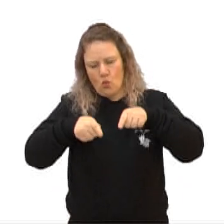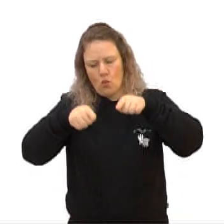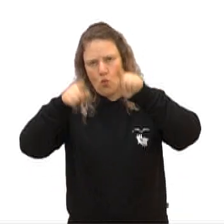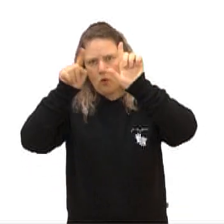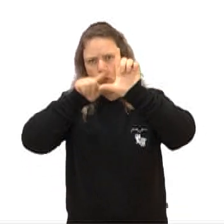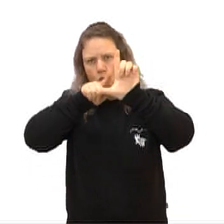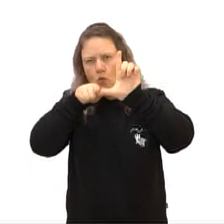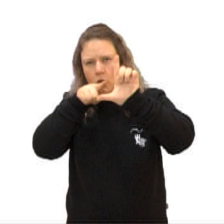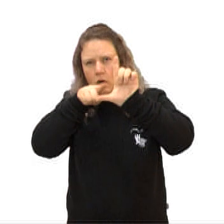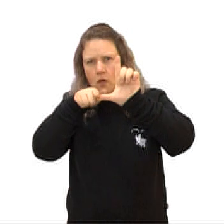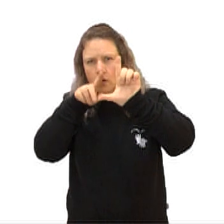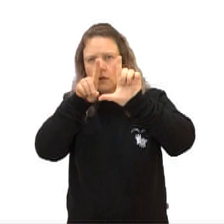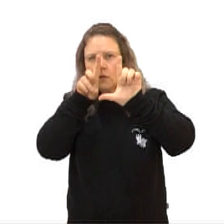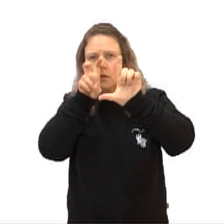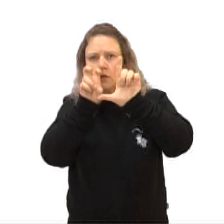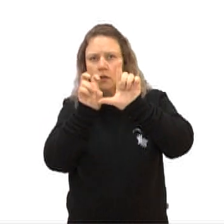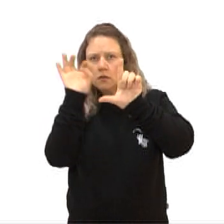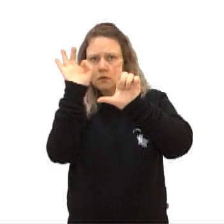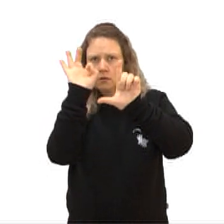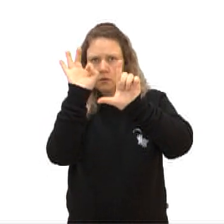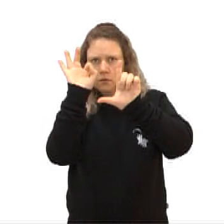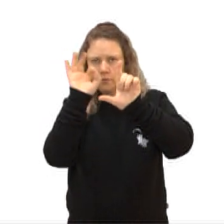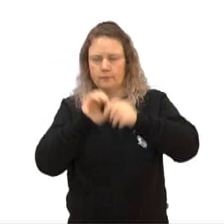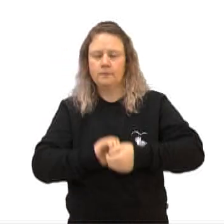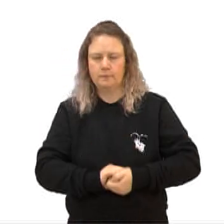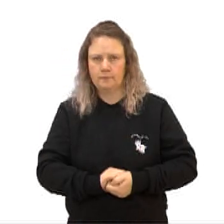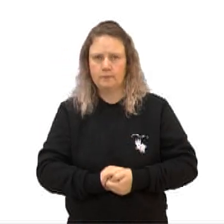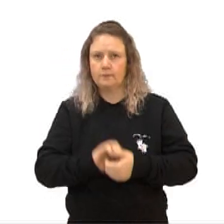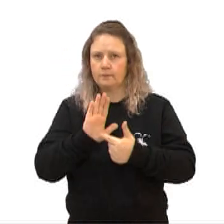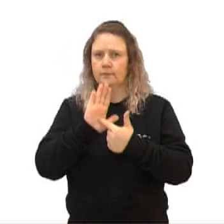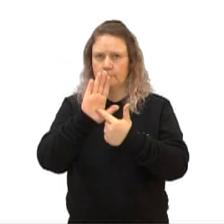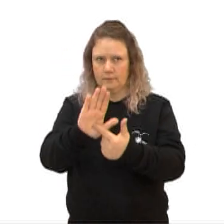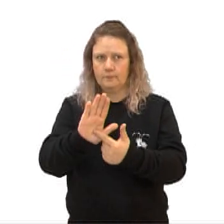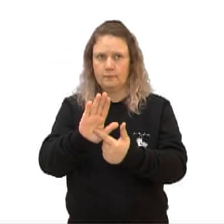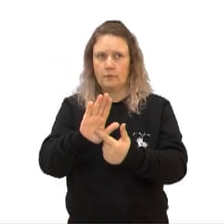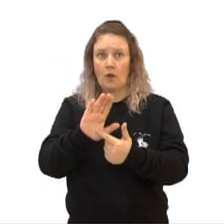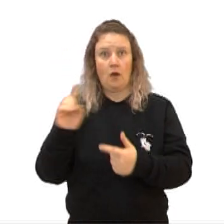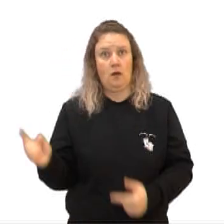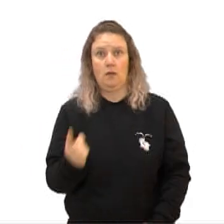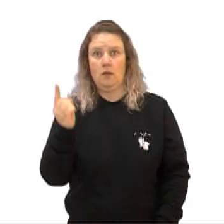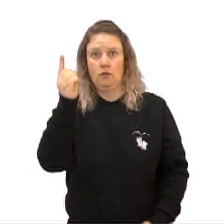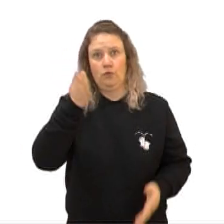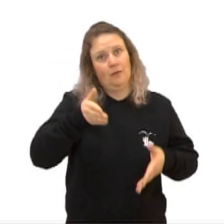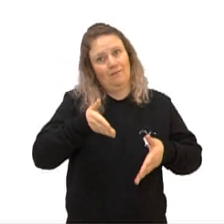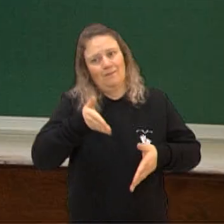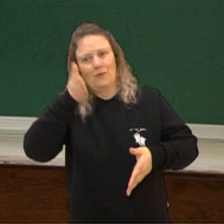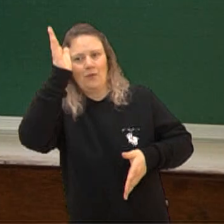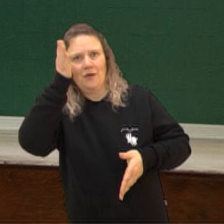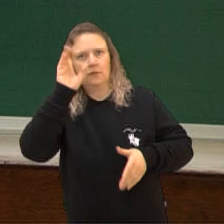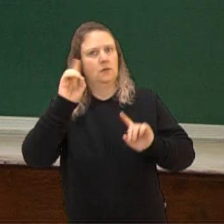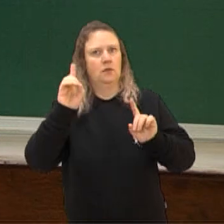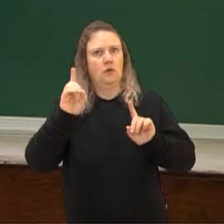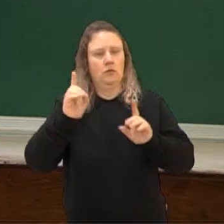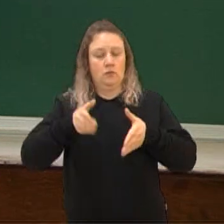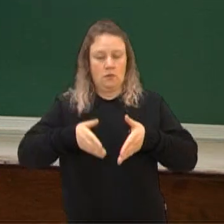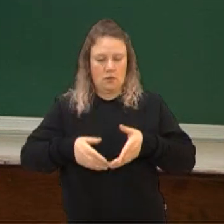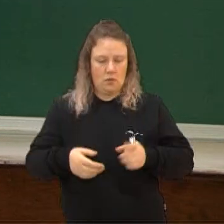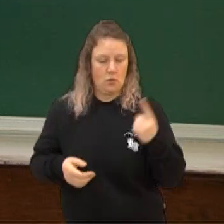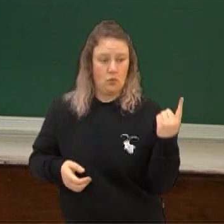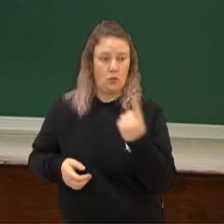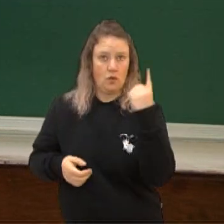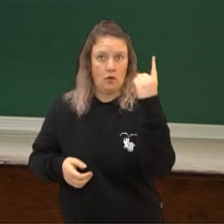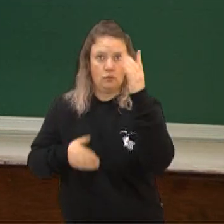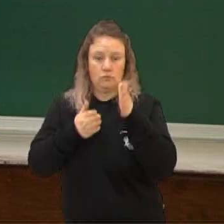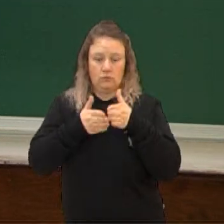à inclinação desse prisma, né? Só para deixar claro que a altura não é este aqui, existe uma inclinação. Então, a altura é